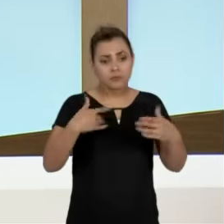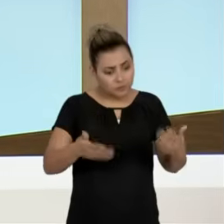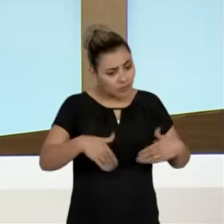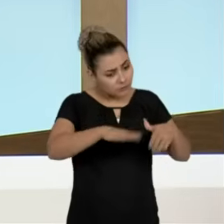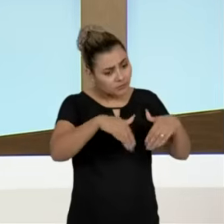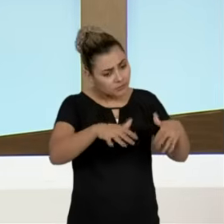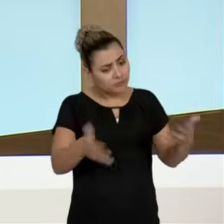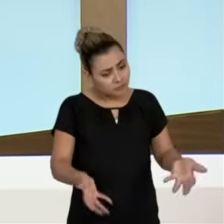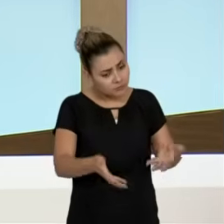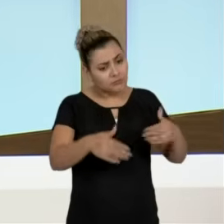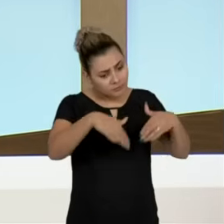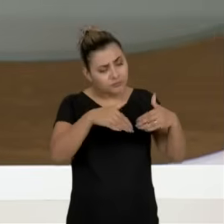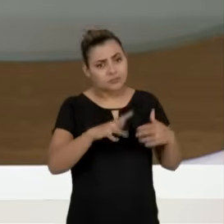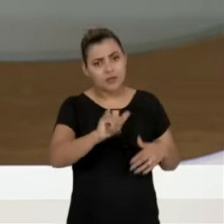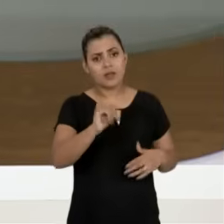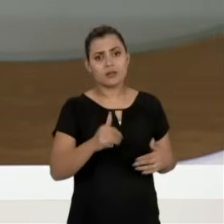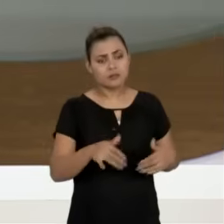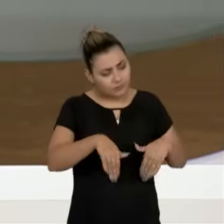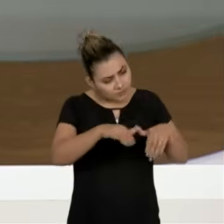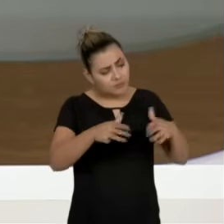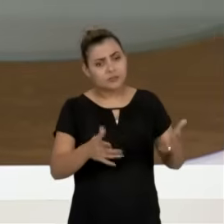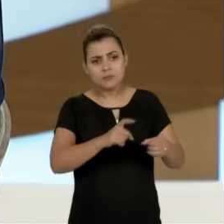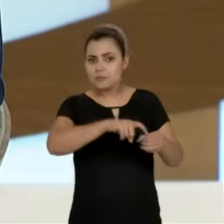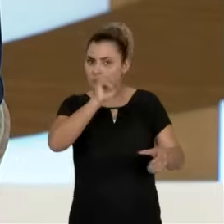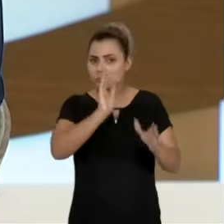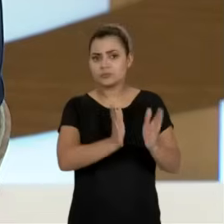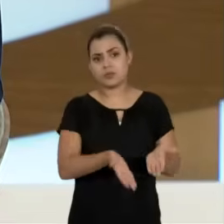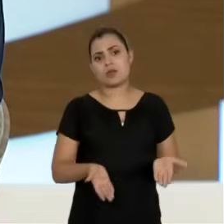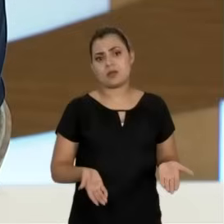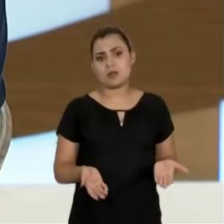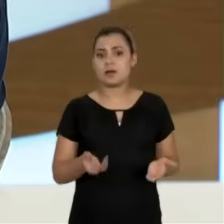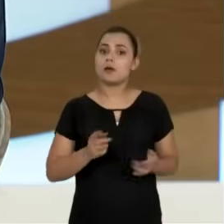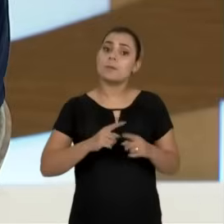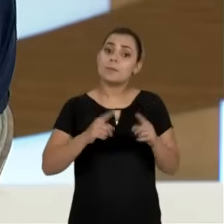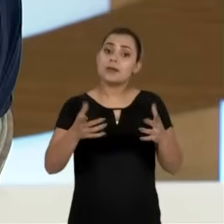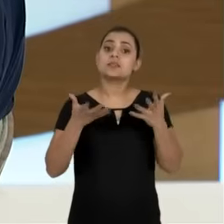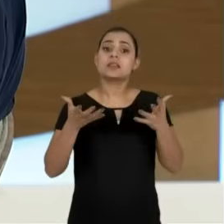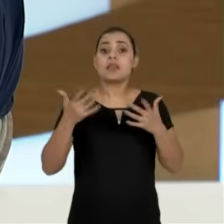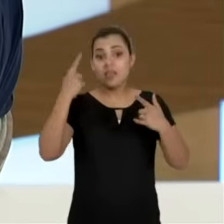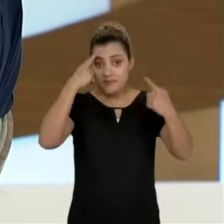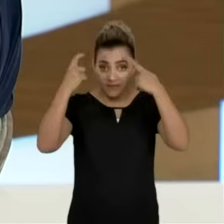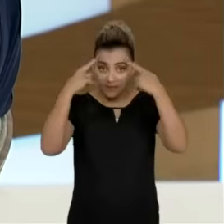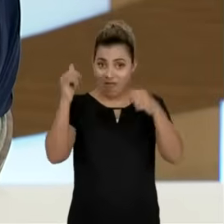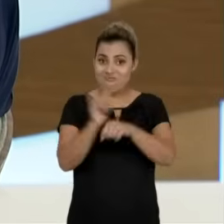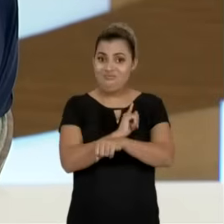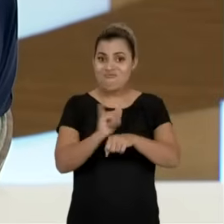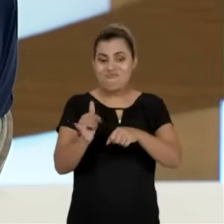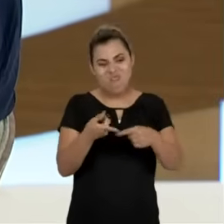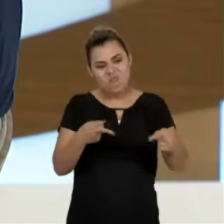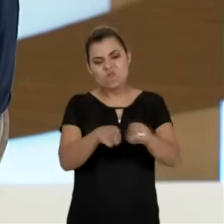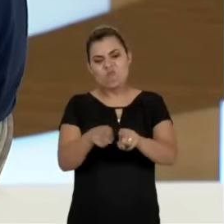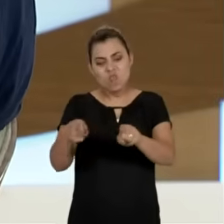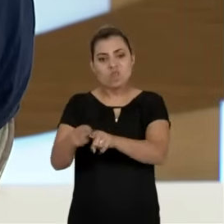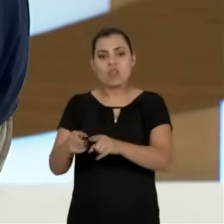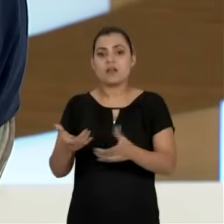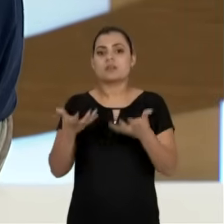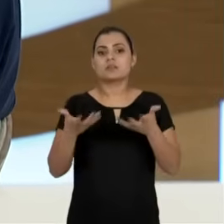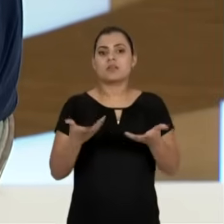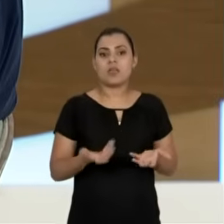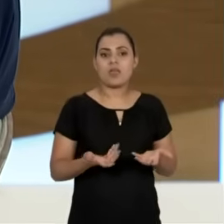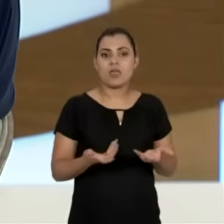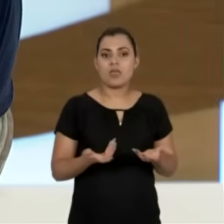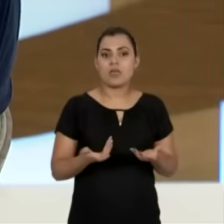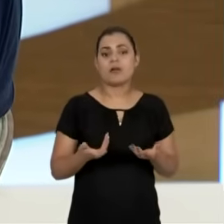pode desmamar. Desmama, por favor, já estão de alta. Ah, não, mas eles inventam outra coisa. Não, agora a gente quer